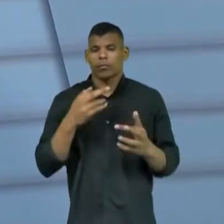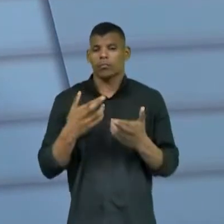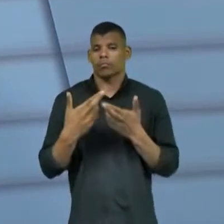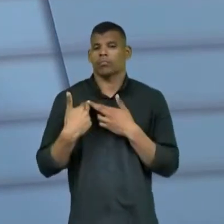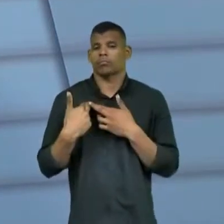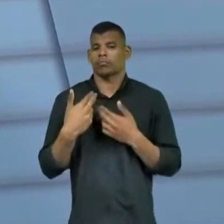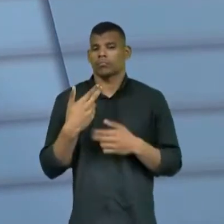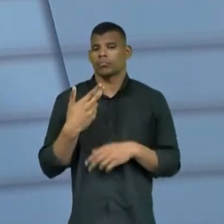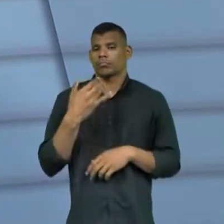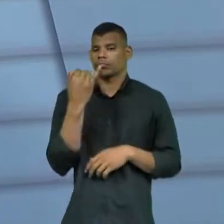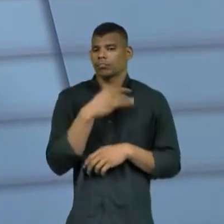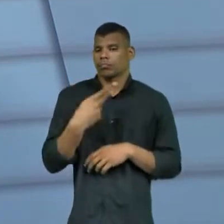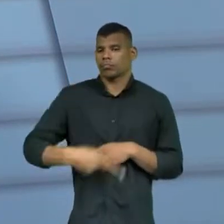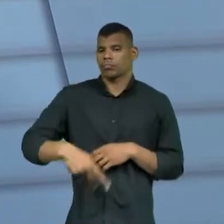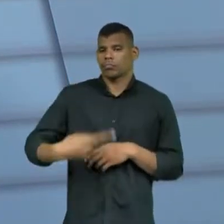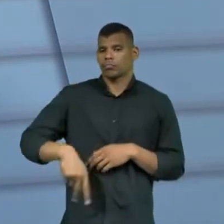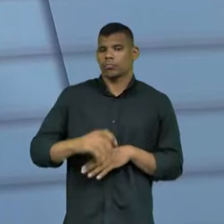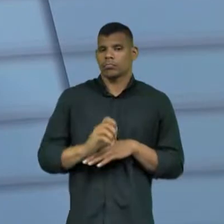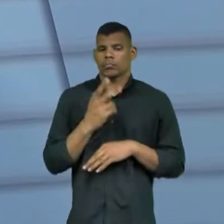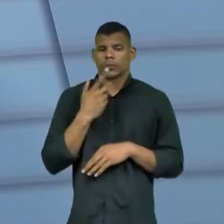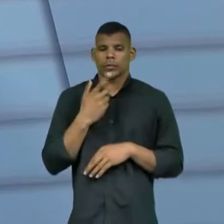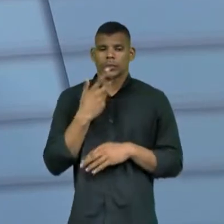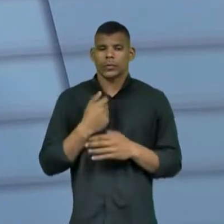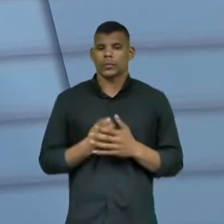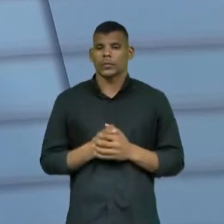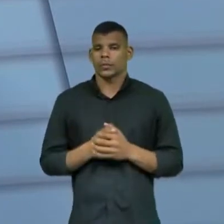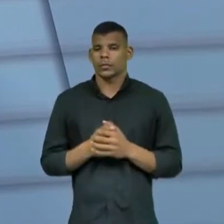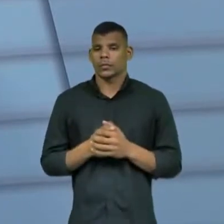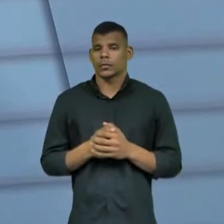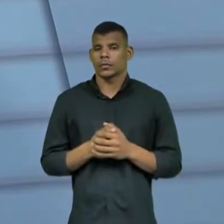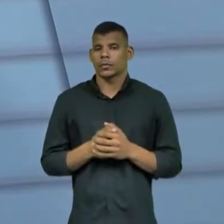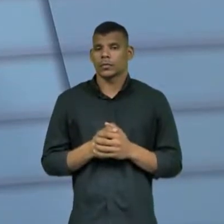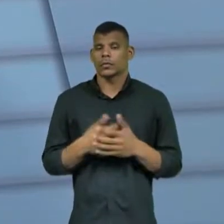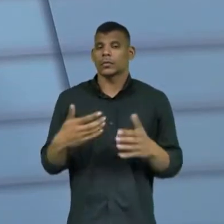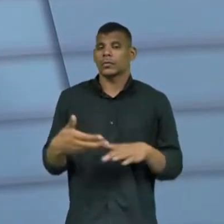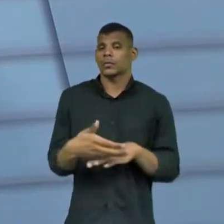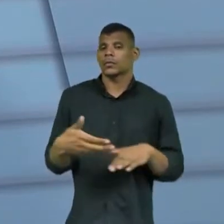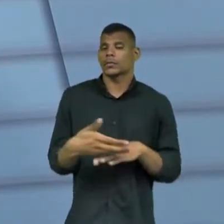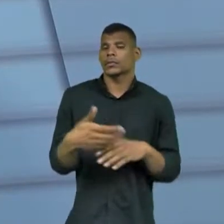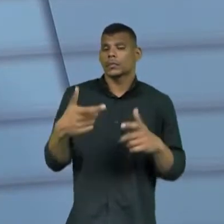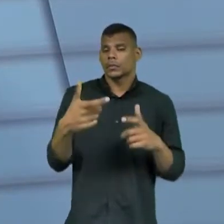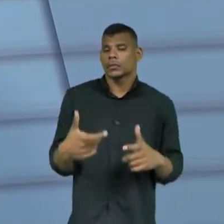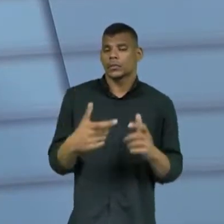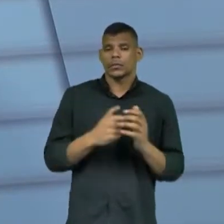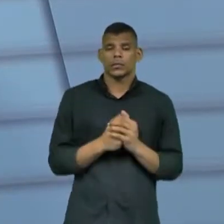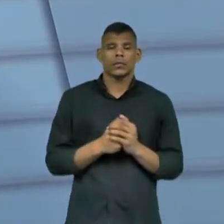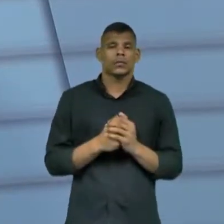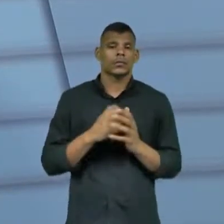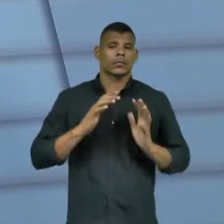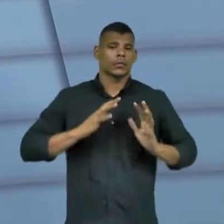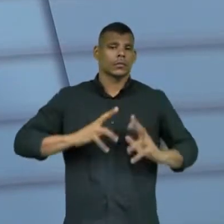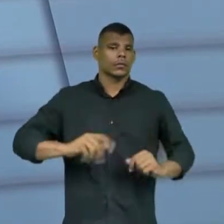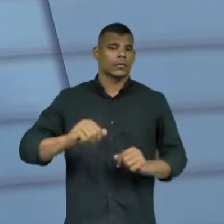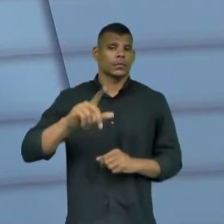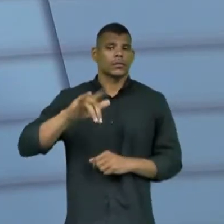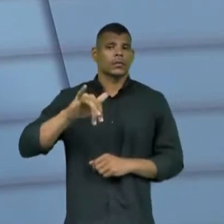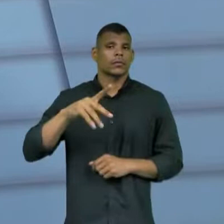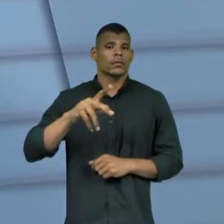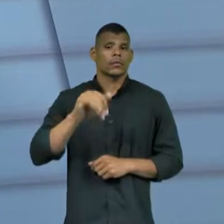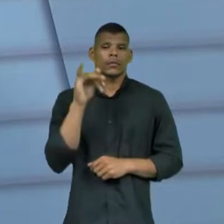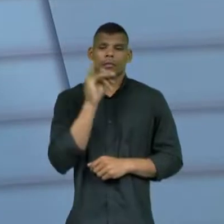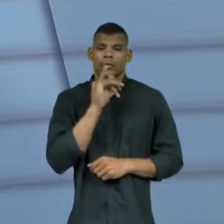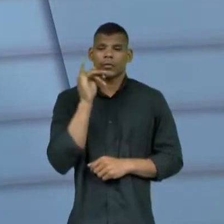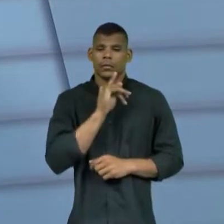projeto de energia offshore no estado do Ceará, atuando principalmente no foco da energia limpa através de